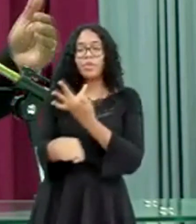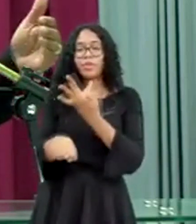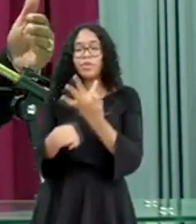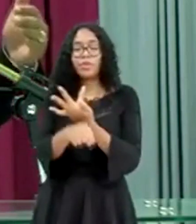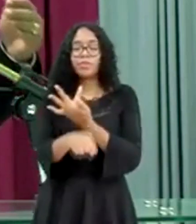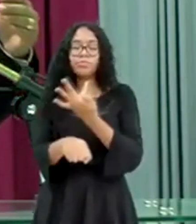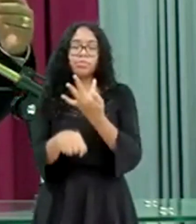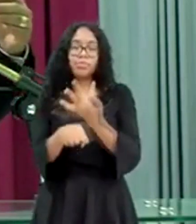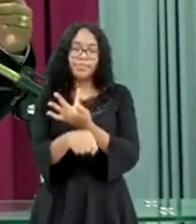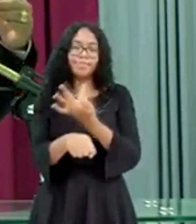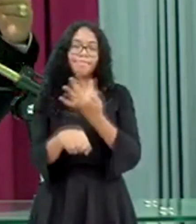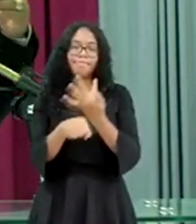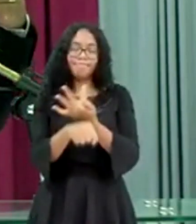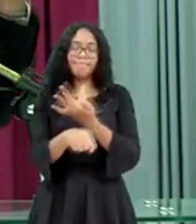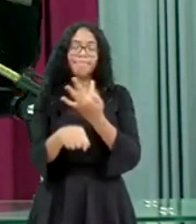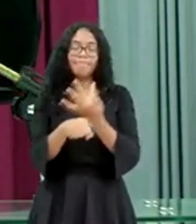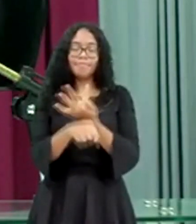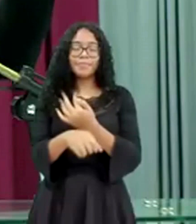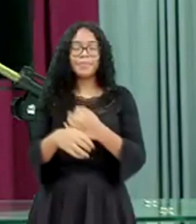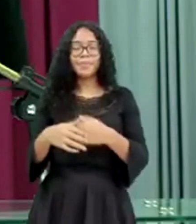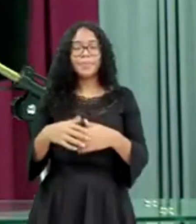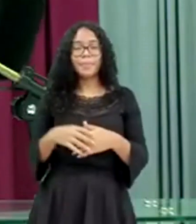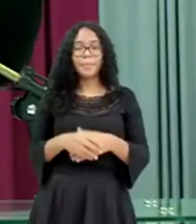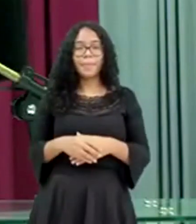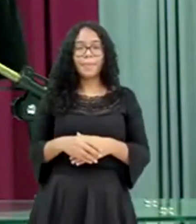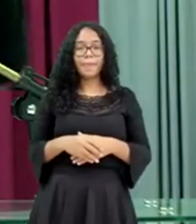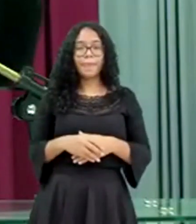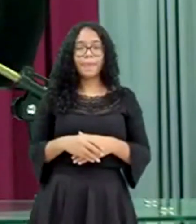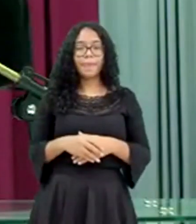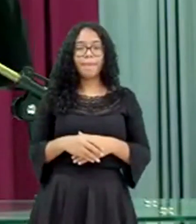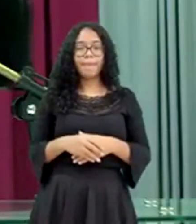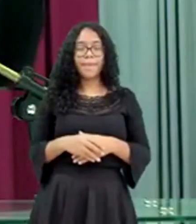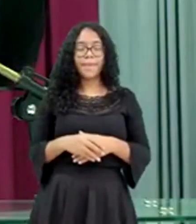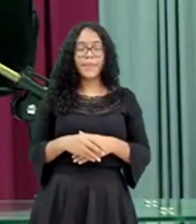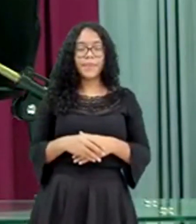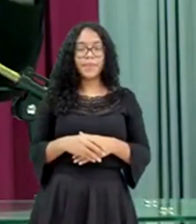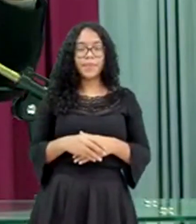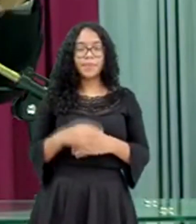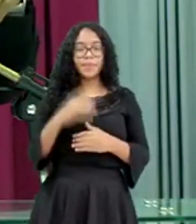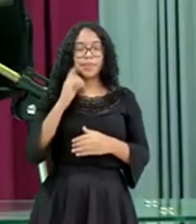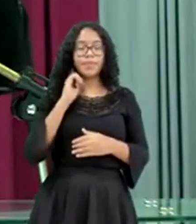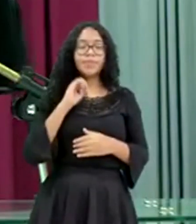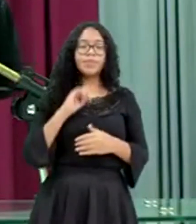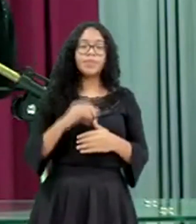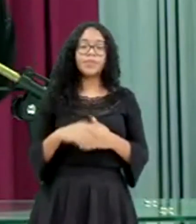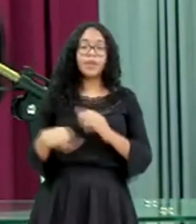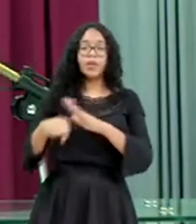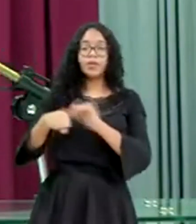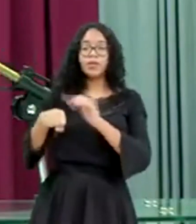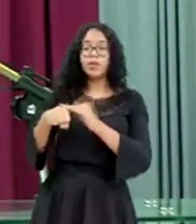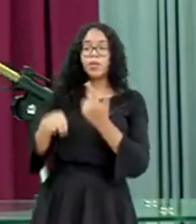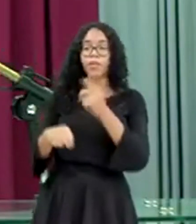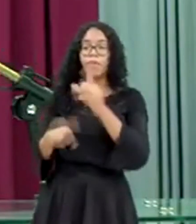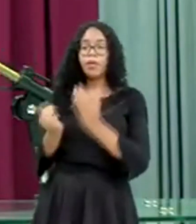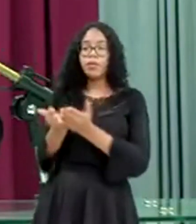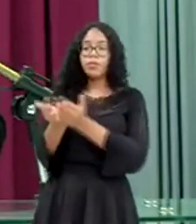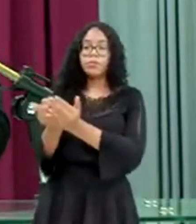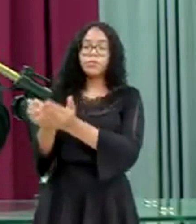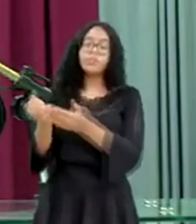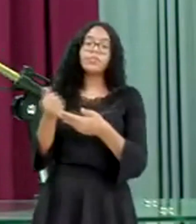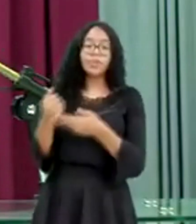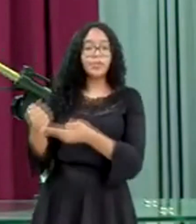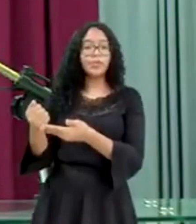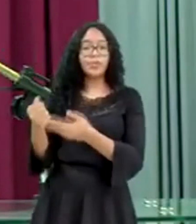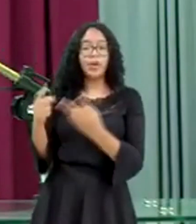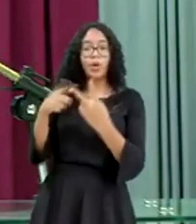um sócio e eles então fazem sinal, chamam, assobiam, e o outro barco vai auxiliar, e os